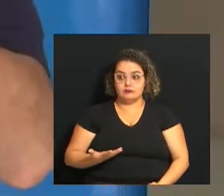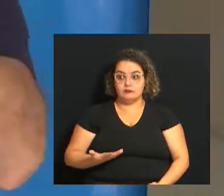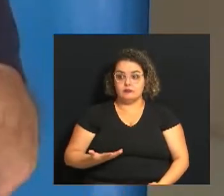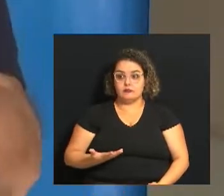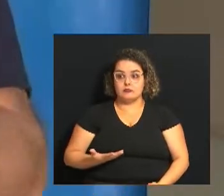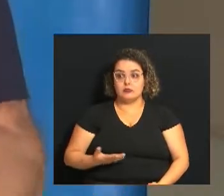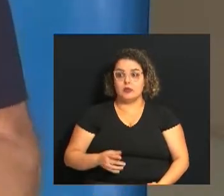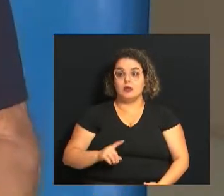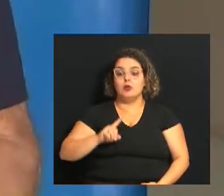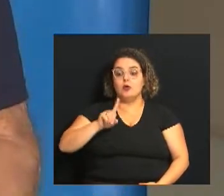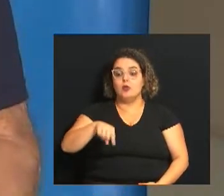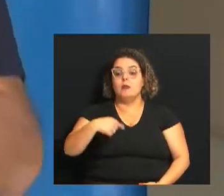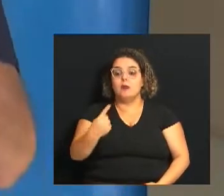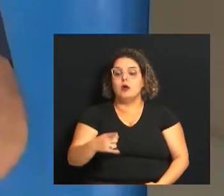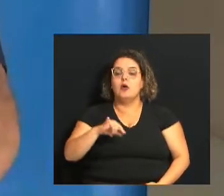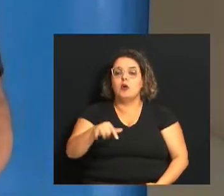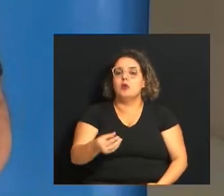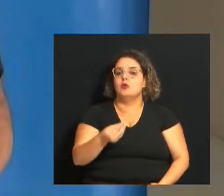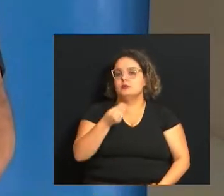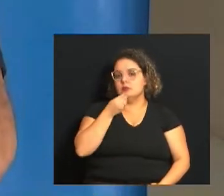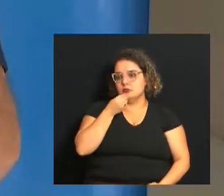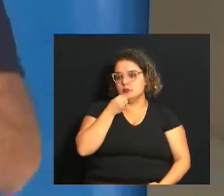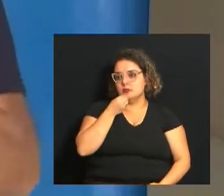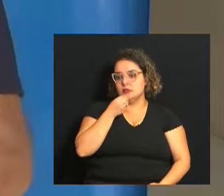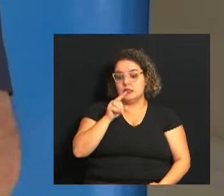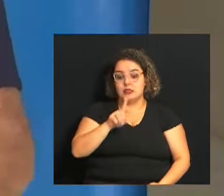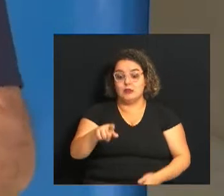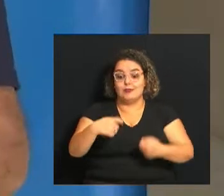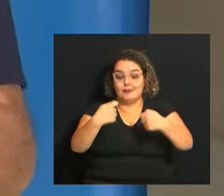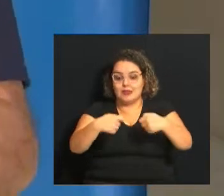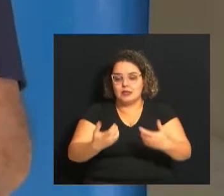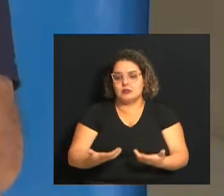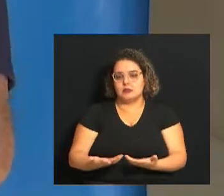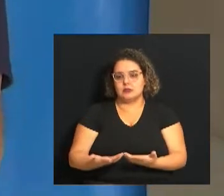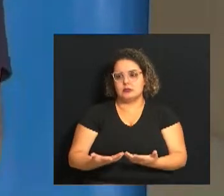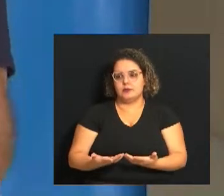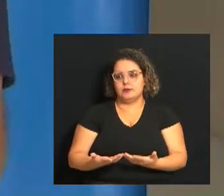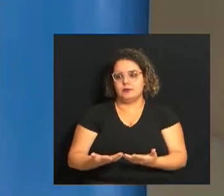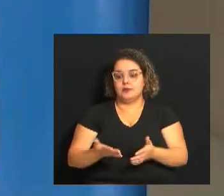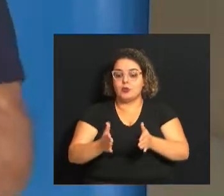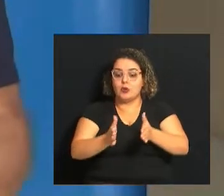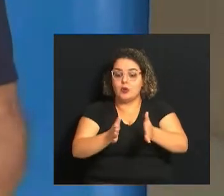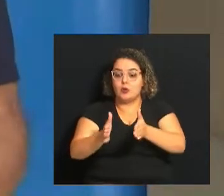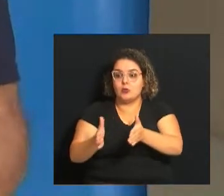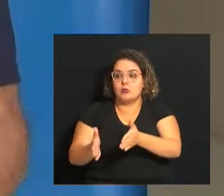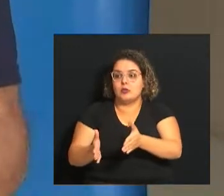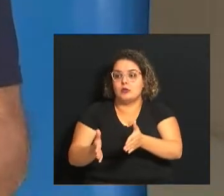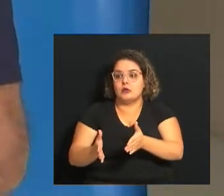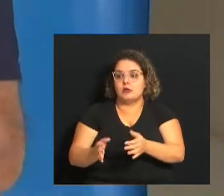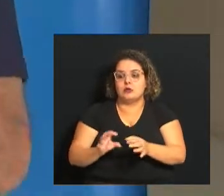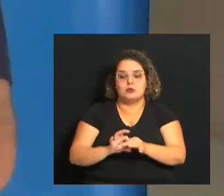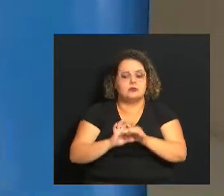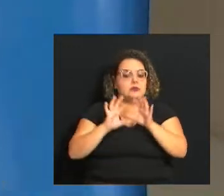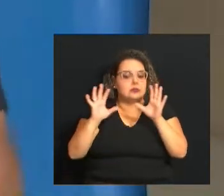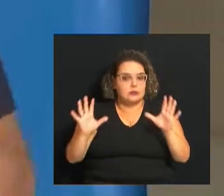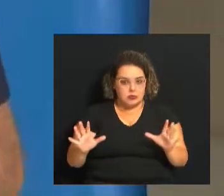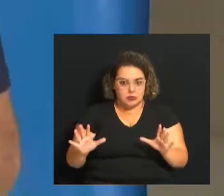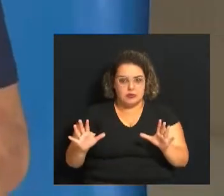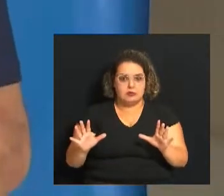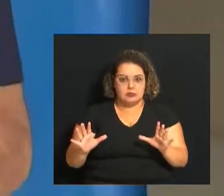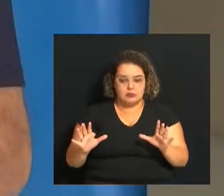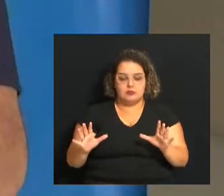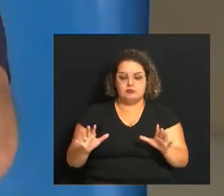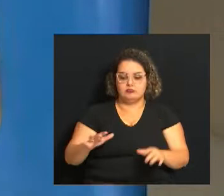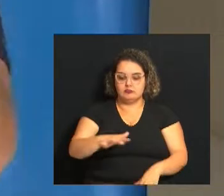uma oportunidade e não uma necessidade. A necessidade é aquele momento que eu estou disponível no mercado e abro